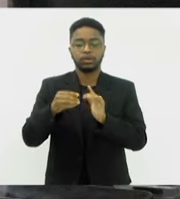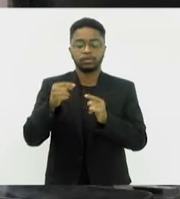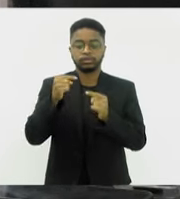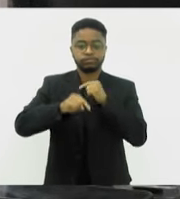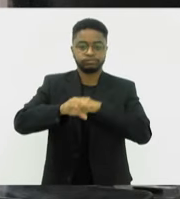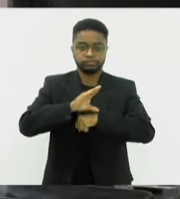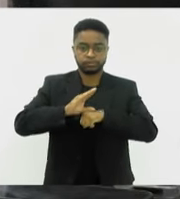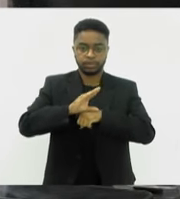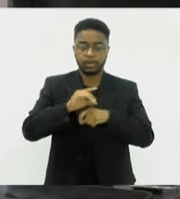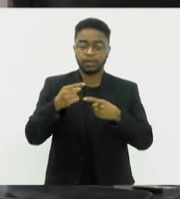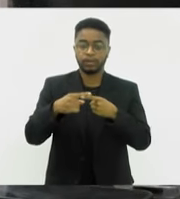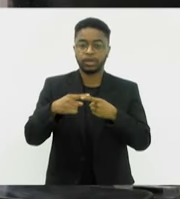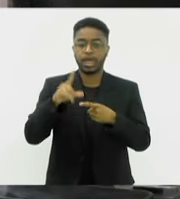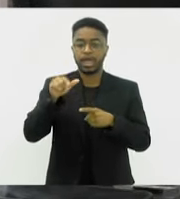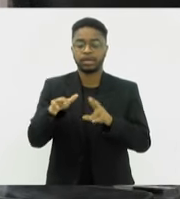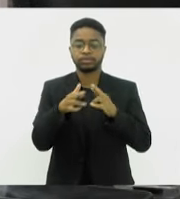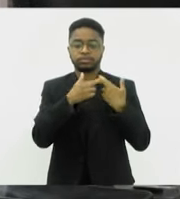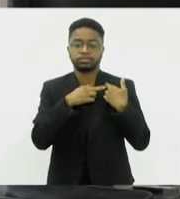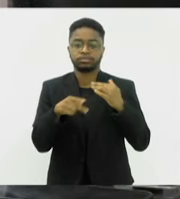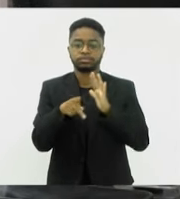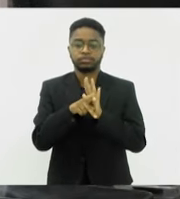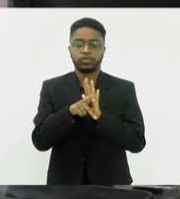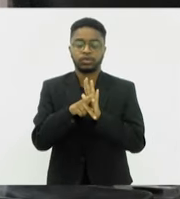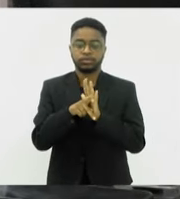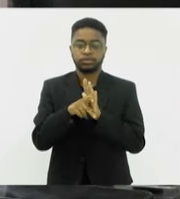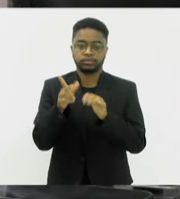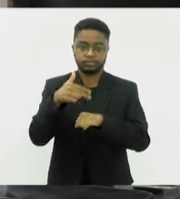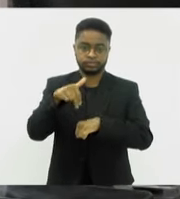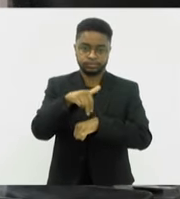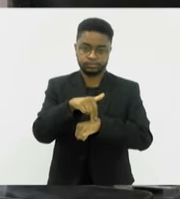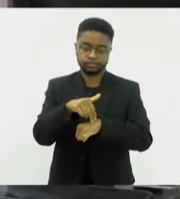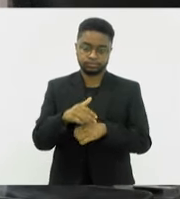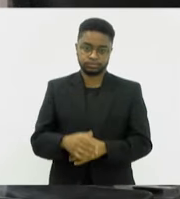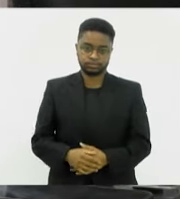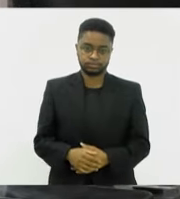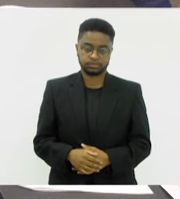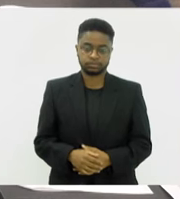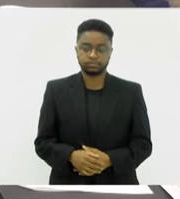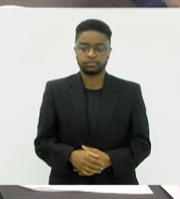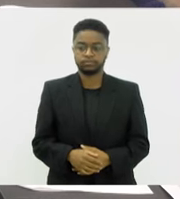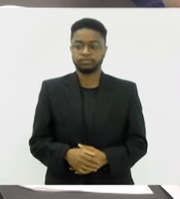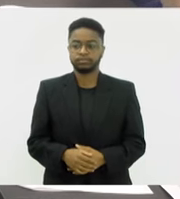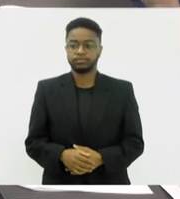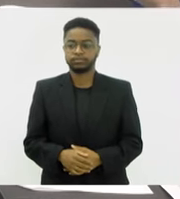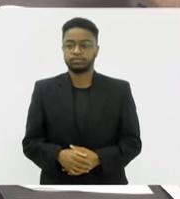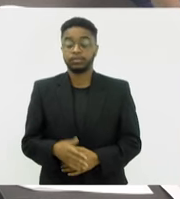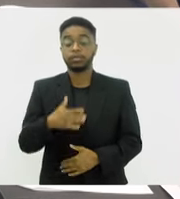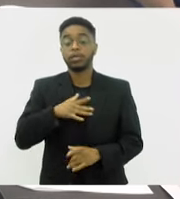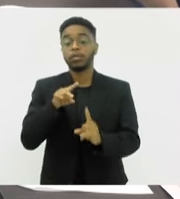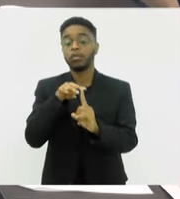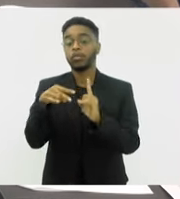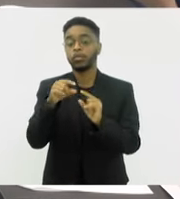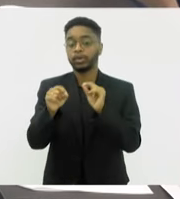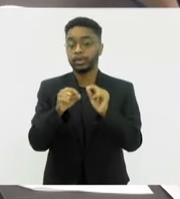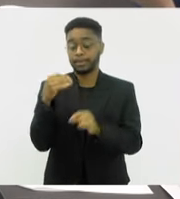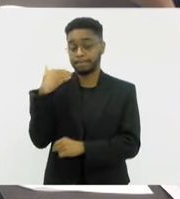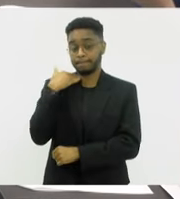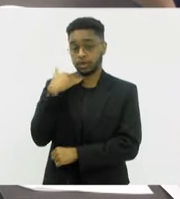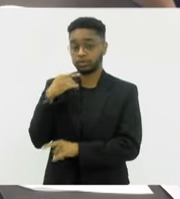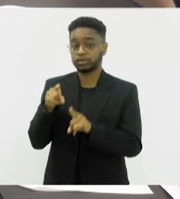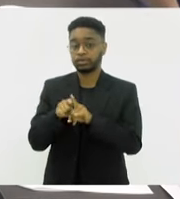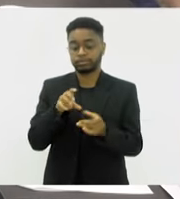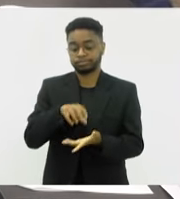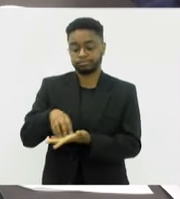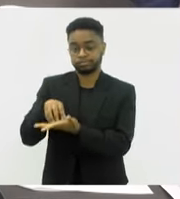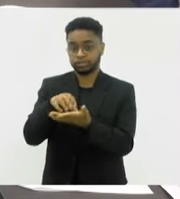União em legislar sobre crédito rural. Nesse ponto, presidente, entendo o seguinte, que os bancos ou entidades estaduais